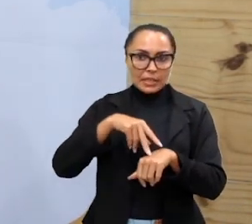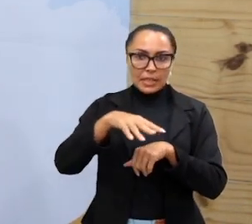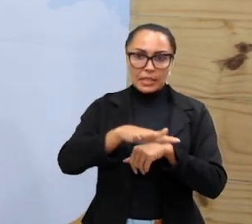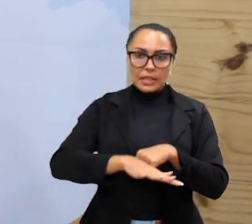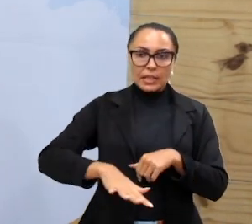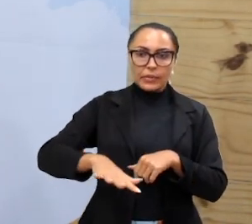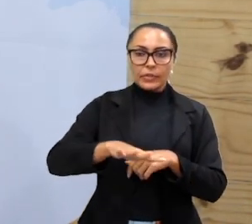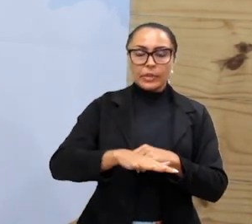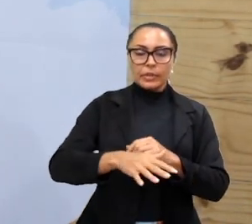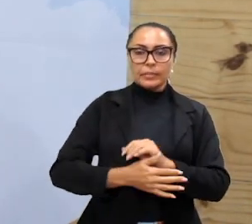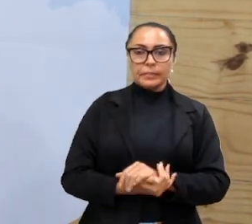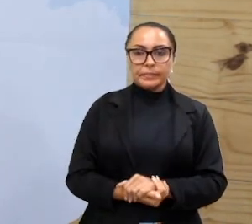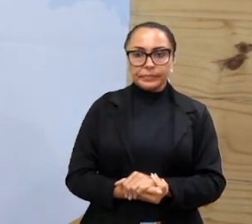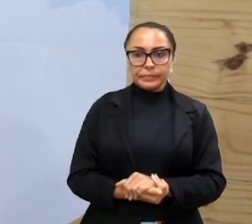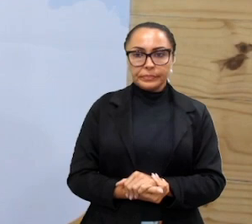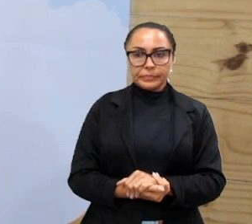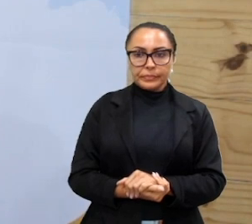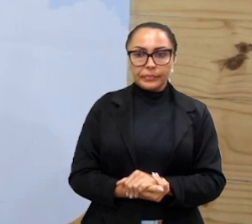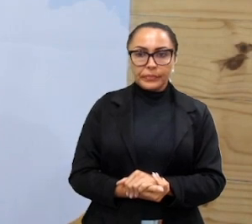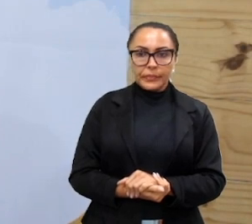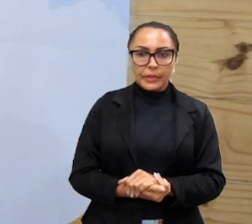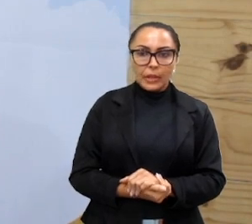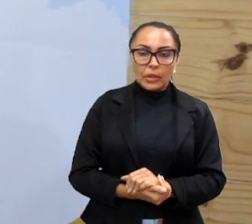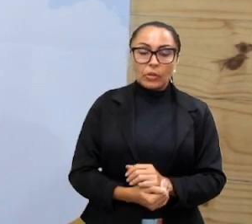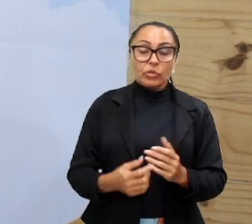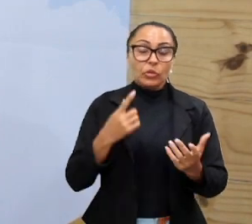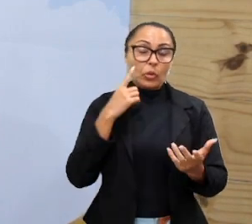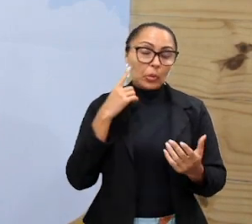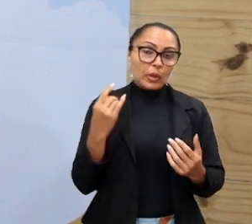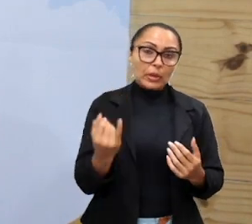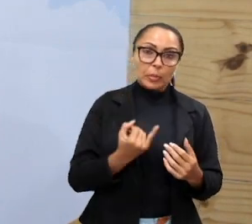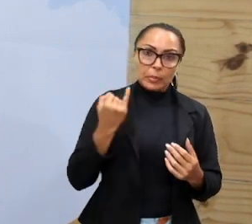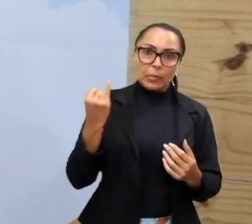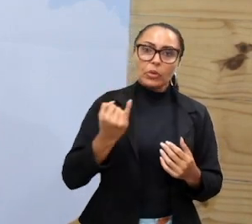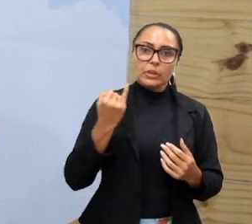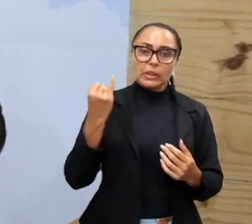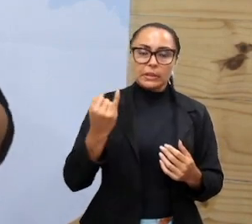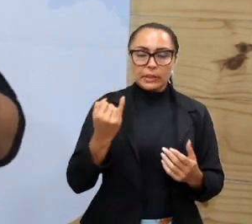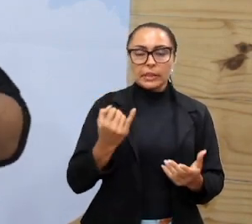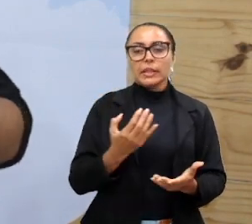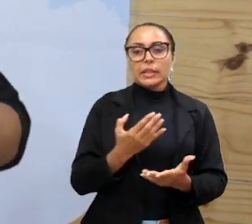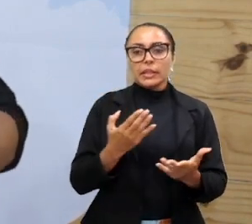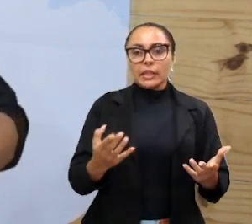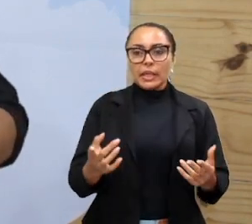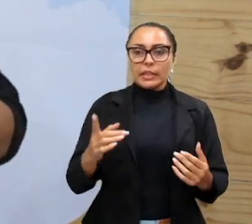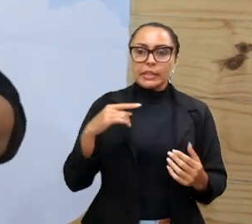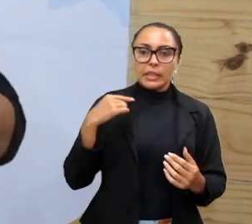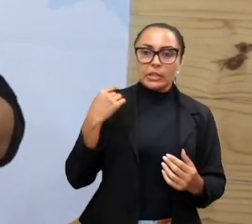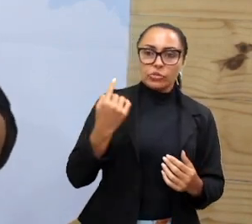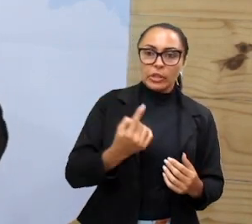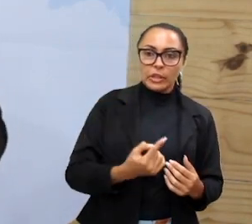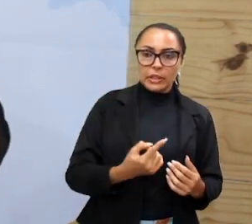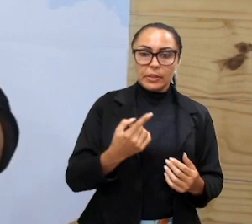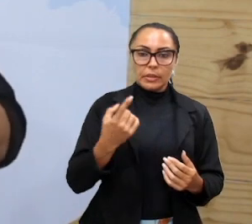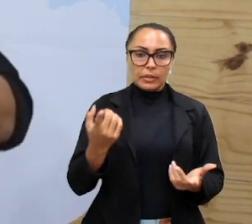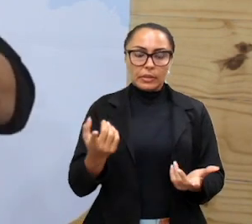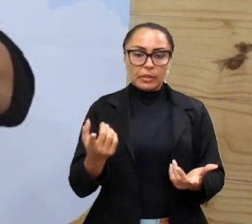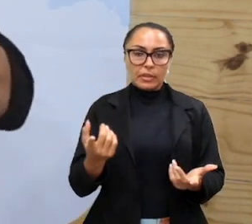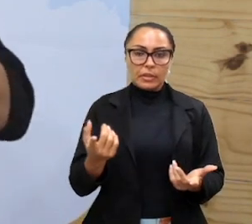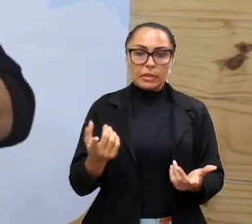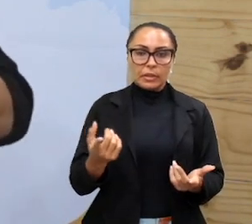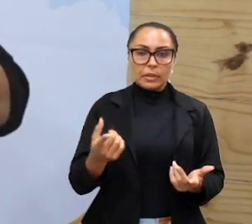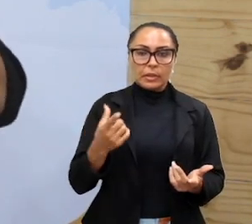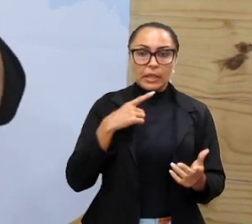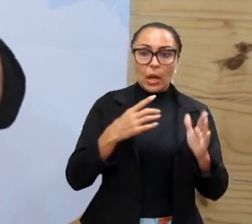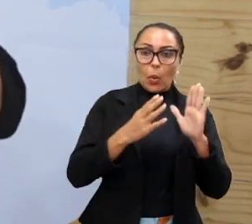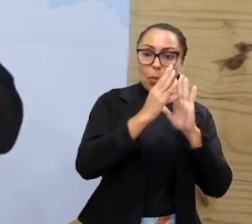vida das pessoas, né? O que a gente coloca como fundamental é que se faz necessário a gente procurar, né, ter um modelo